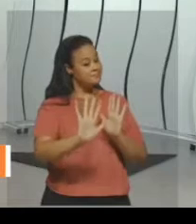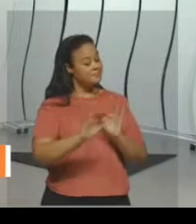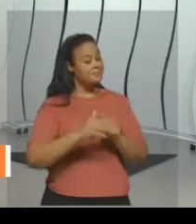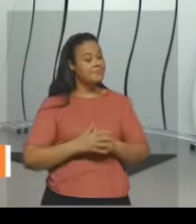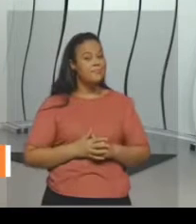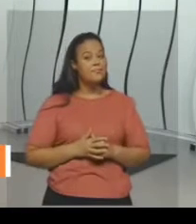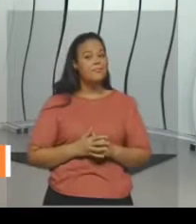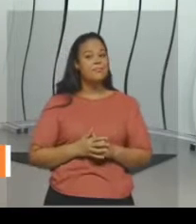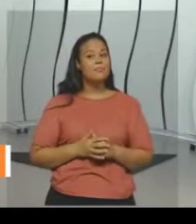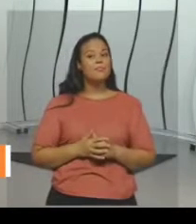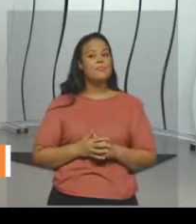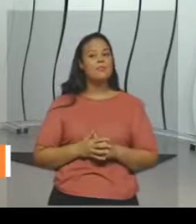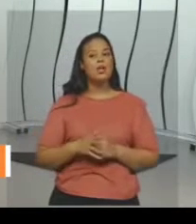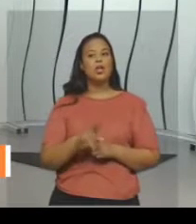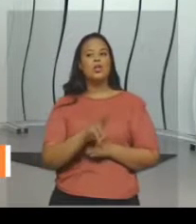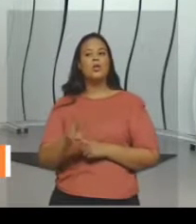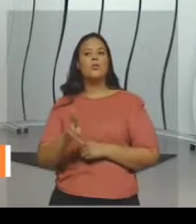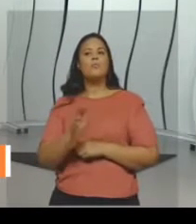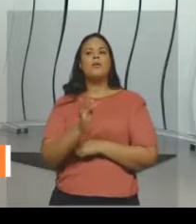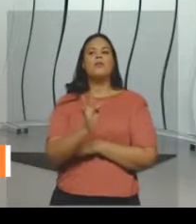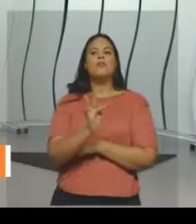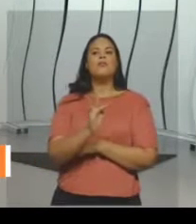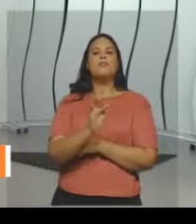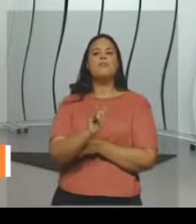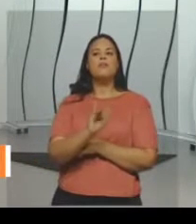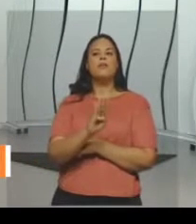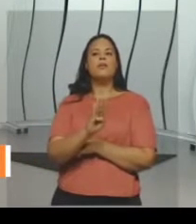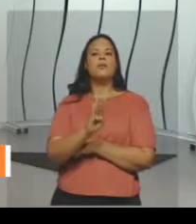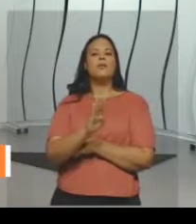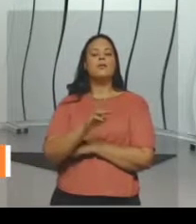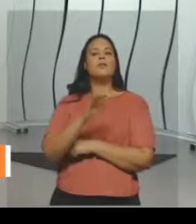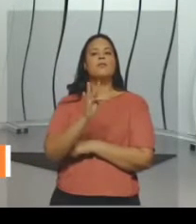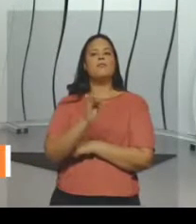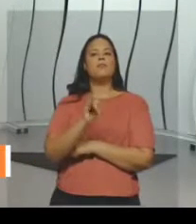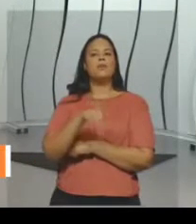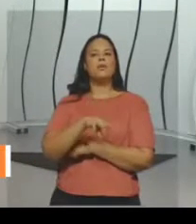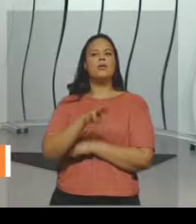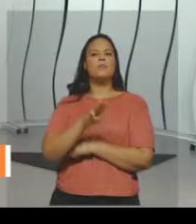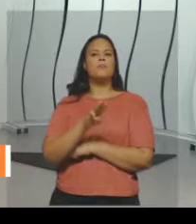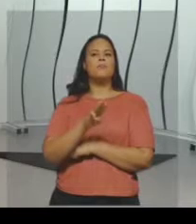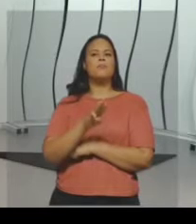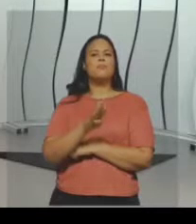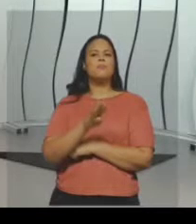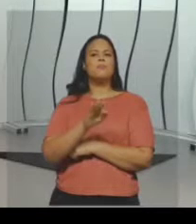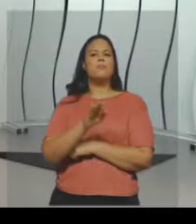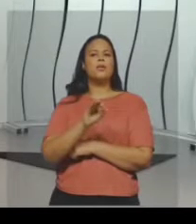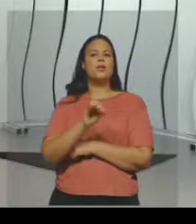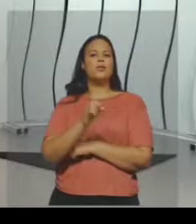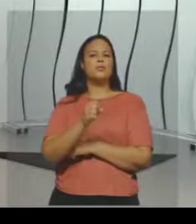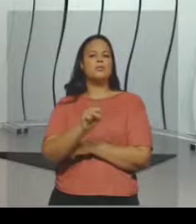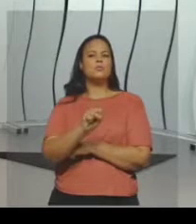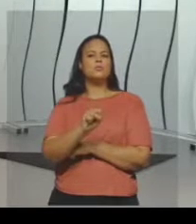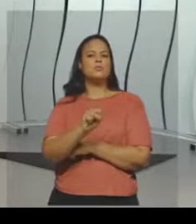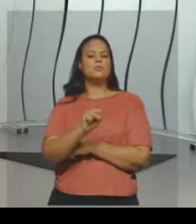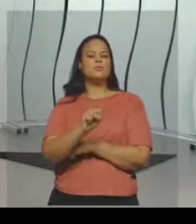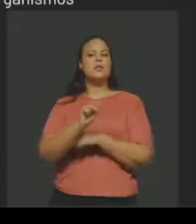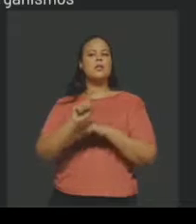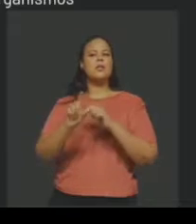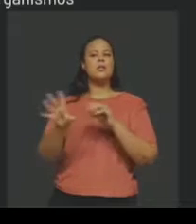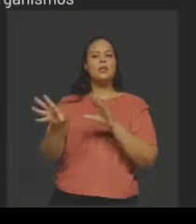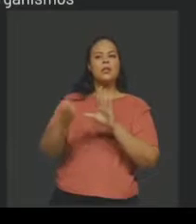Fímbrias ou pili, que tem o seguinte papel: facilitar a aderência da bactéria a substratos, né, onde ela quer se aderir,